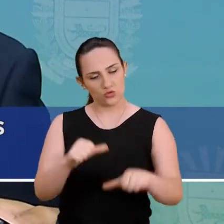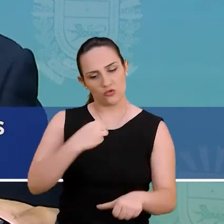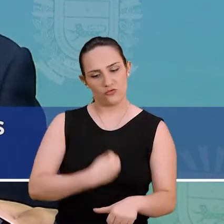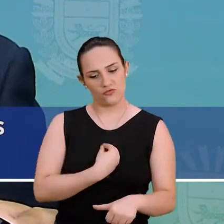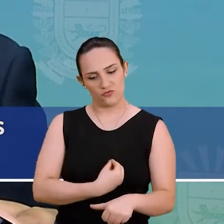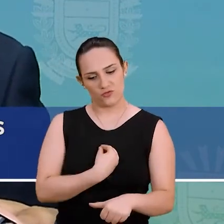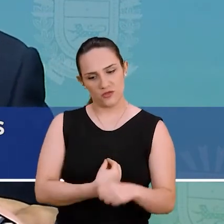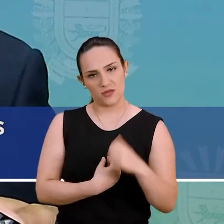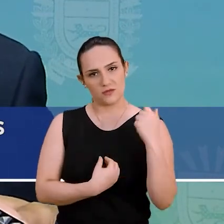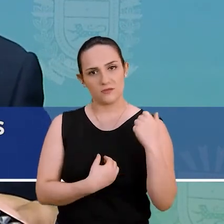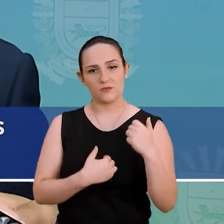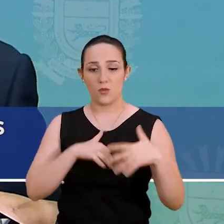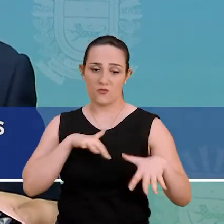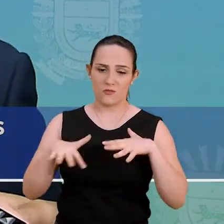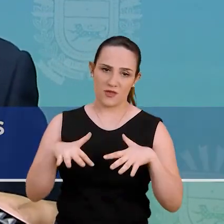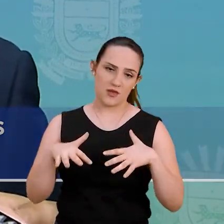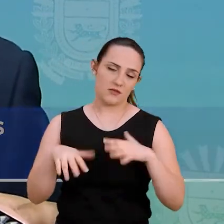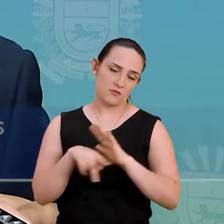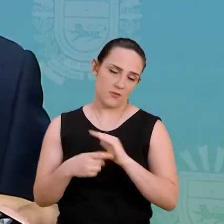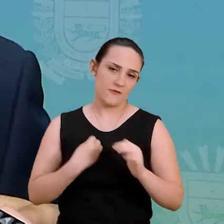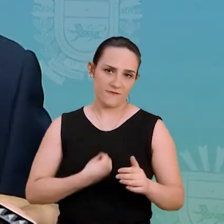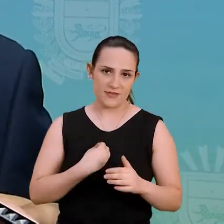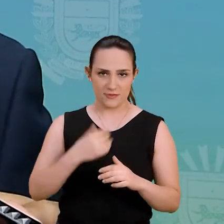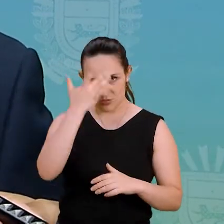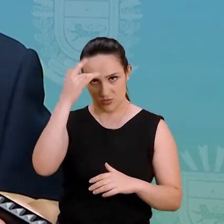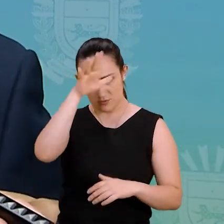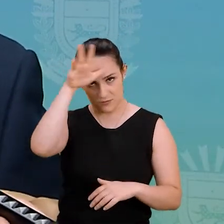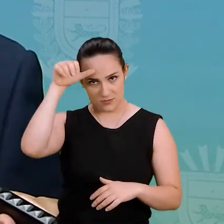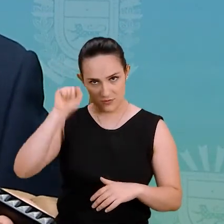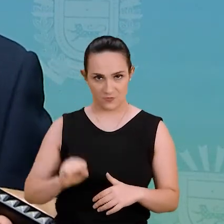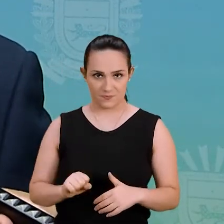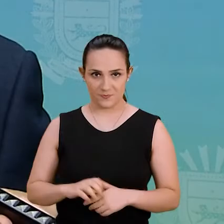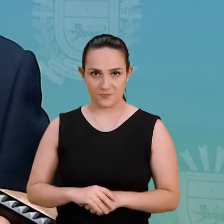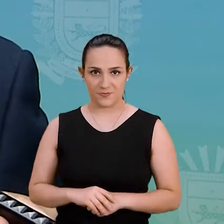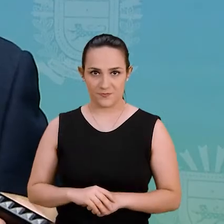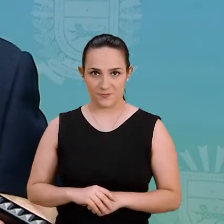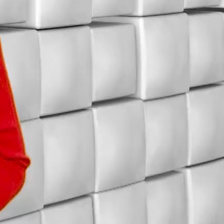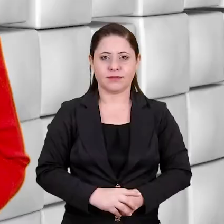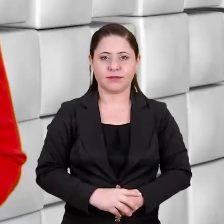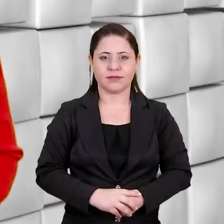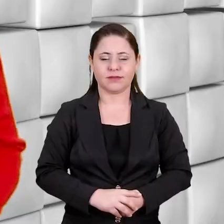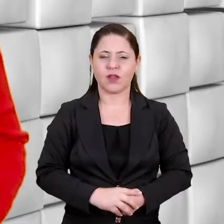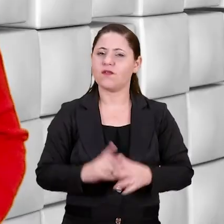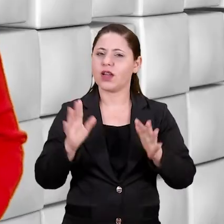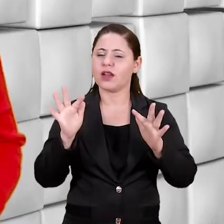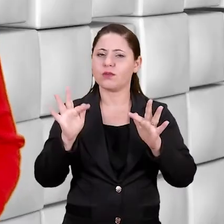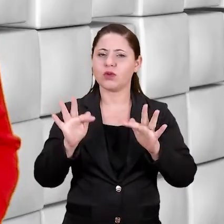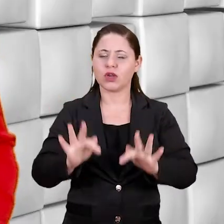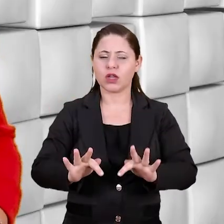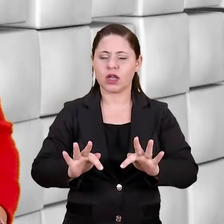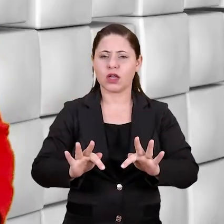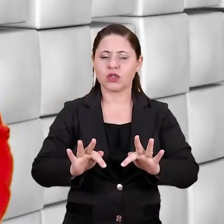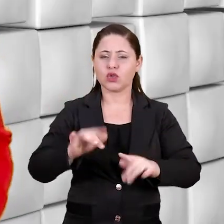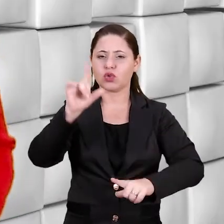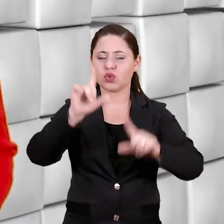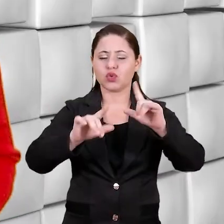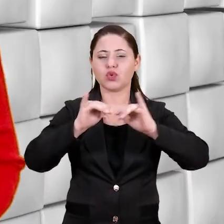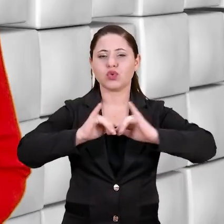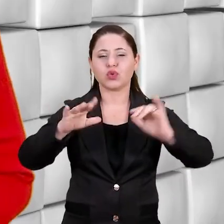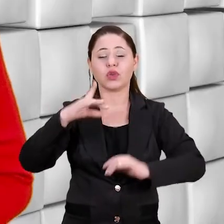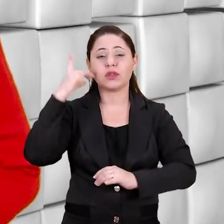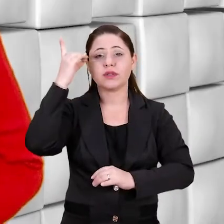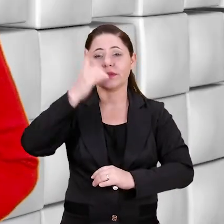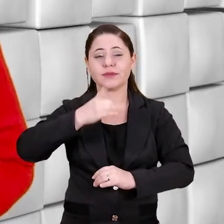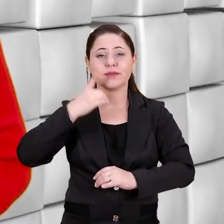seu trabalho mudanças relevantes na vida do sul mato-grossense. Fica por aqui esta edição do